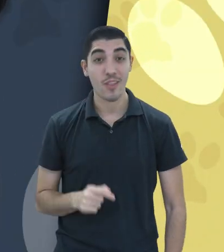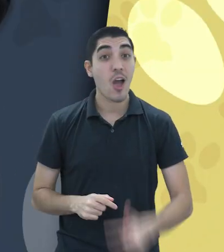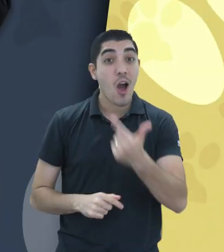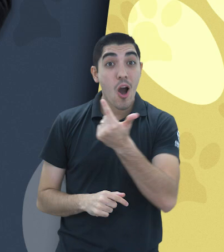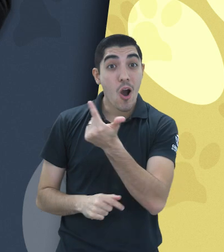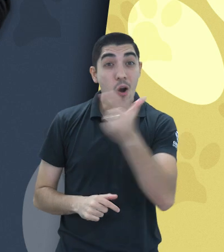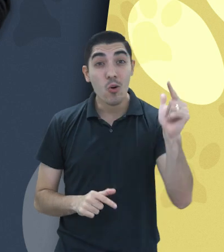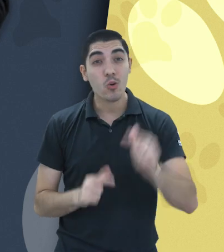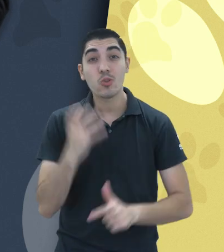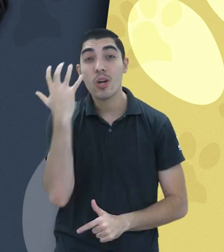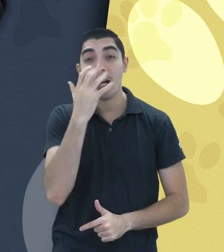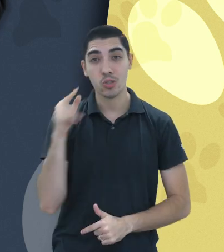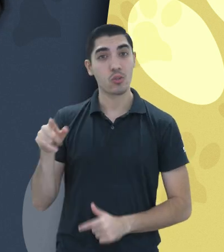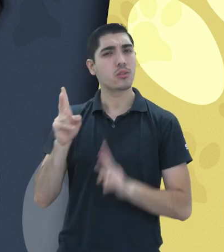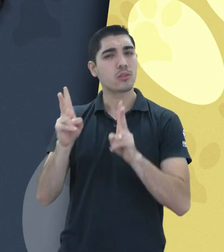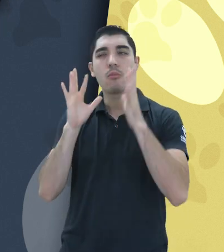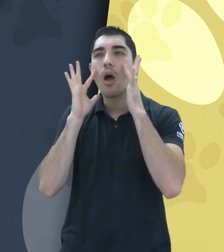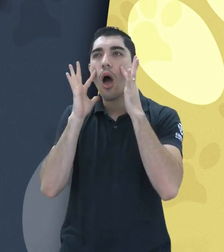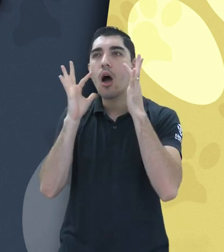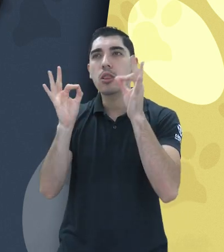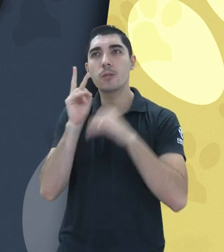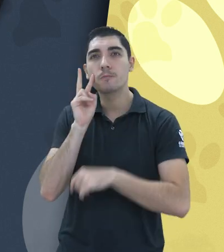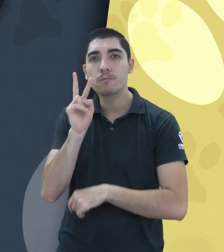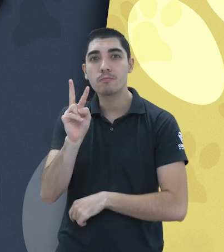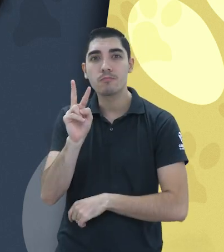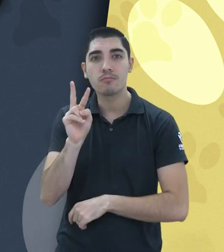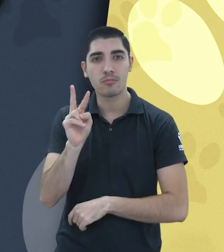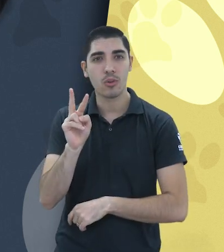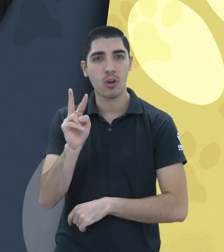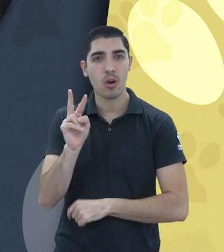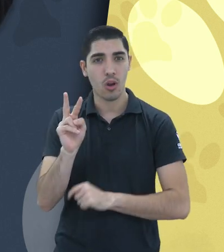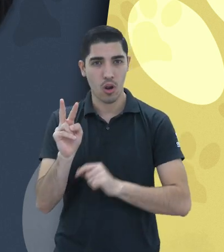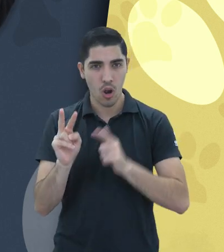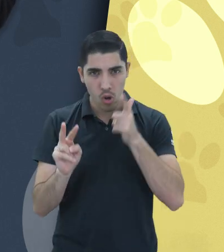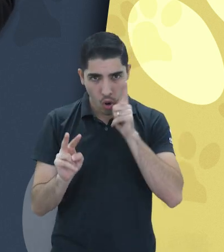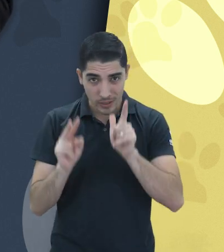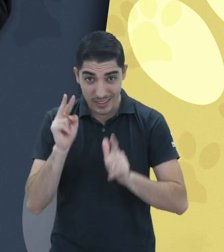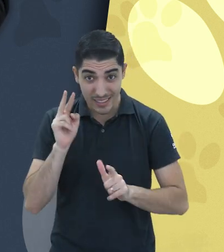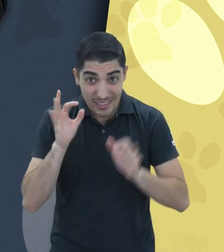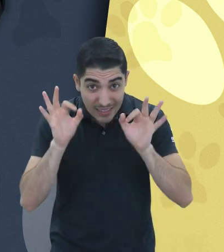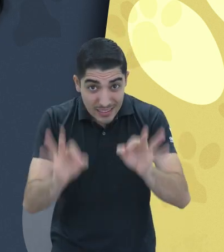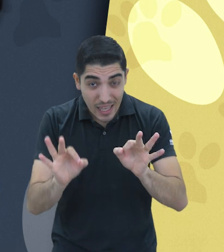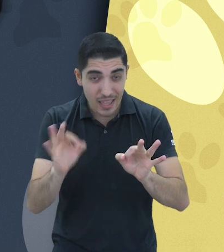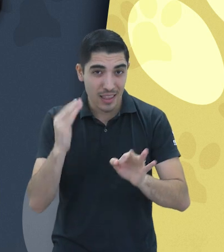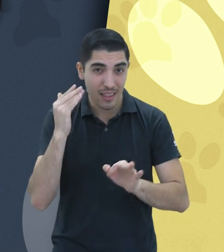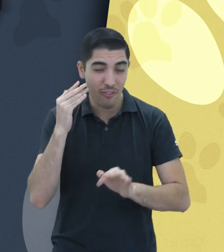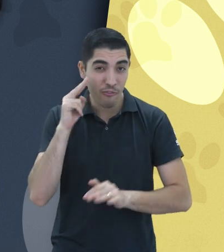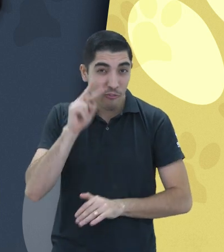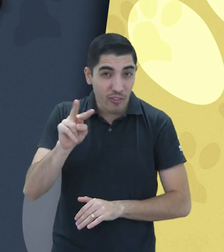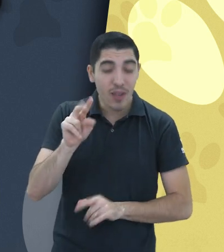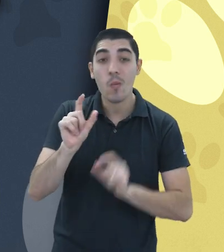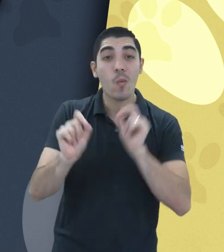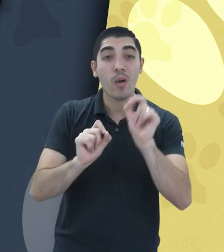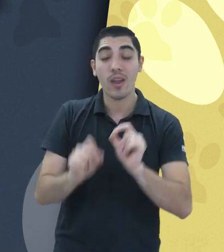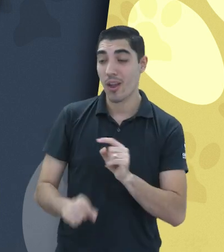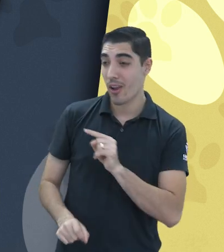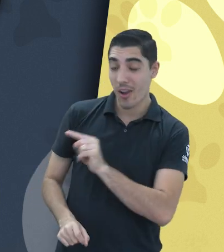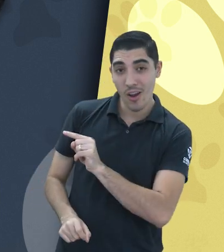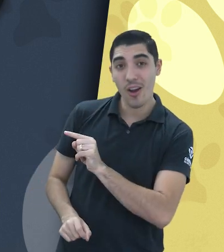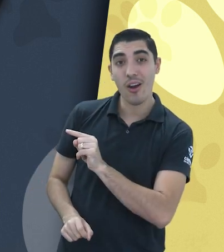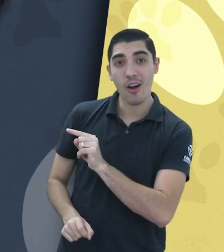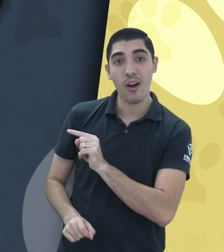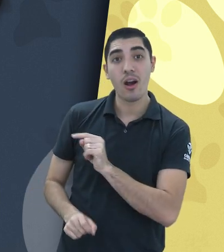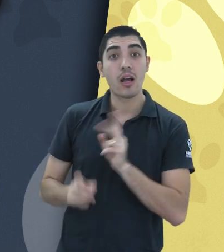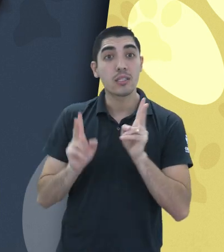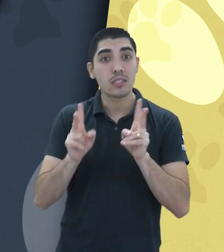atento deste cachorro aqui, gente, eu não sei se está dando para enxergar direito, mas ele não para de seguir aí, ó, com o